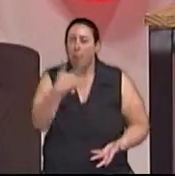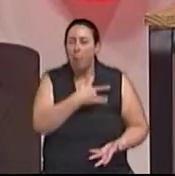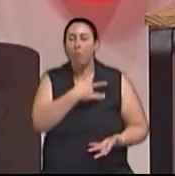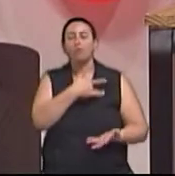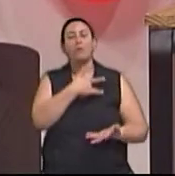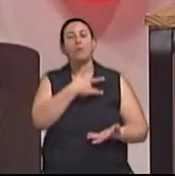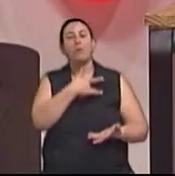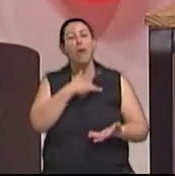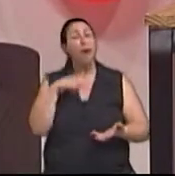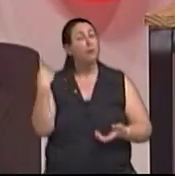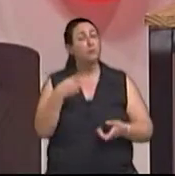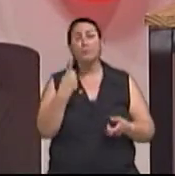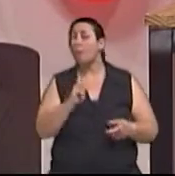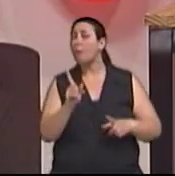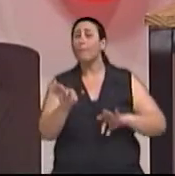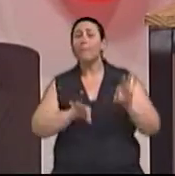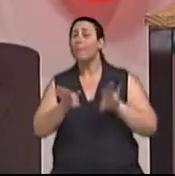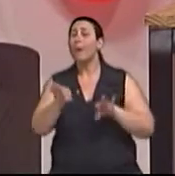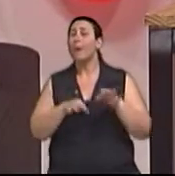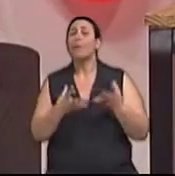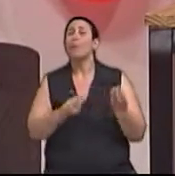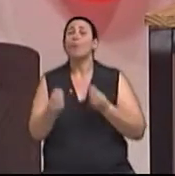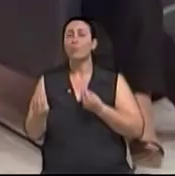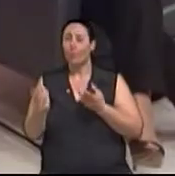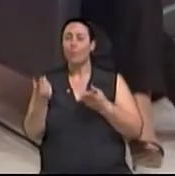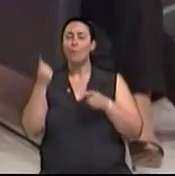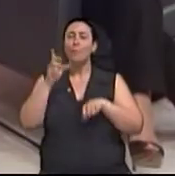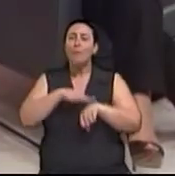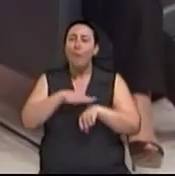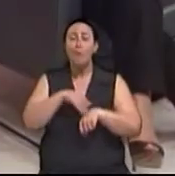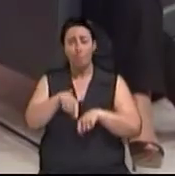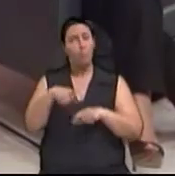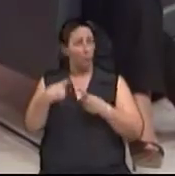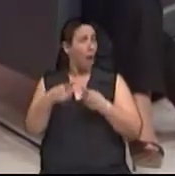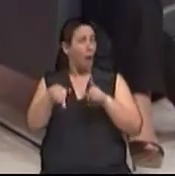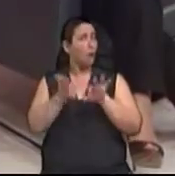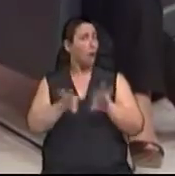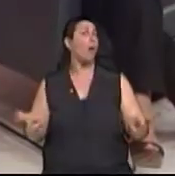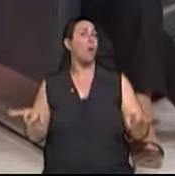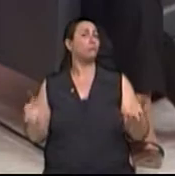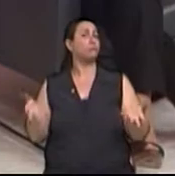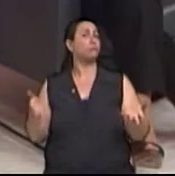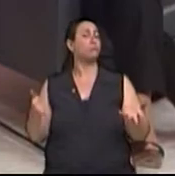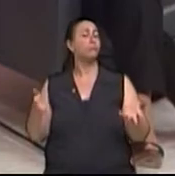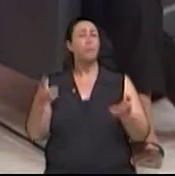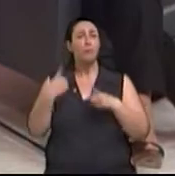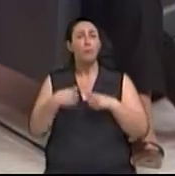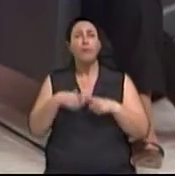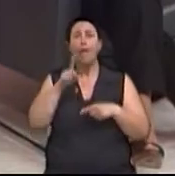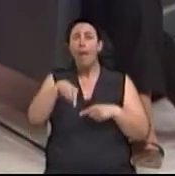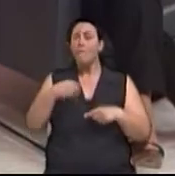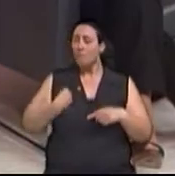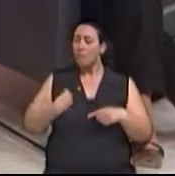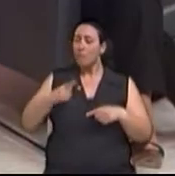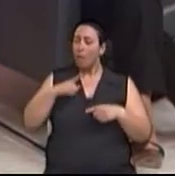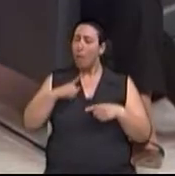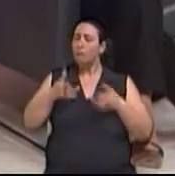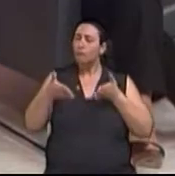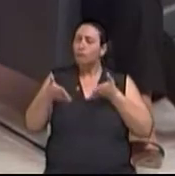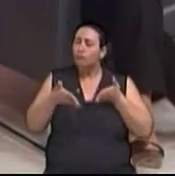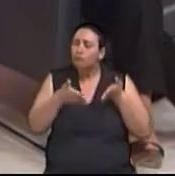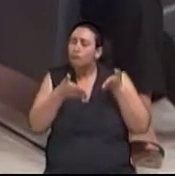a gente não se prepara muito para esse tempo que é normal que a vida tem um caminhar não é